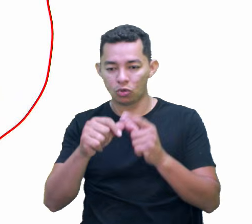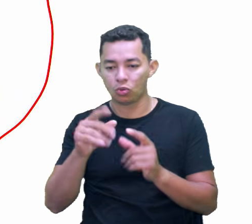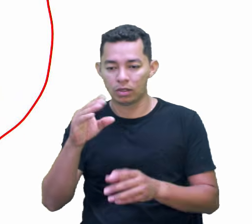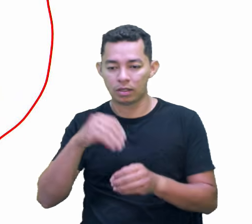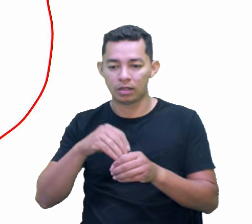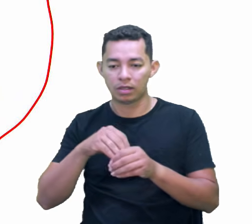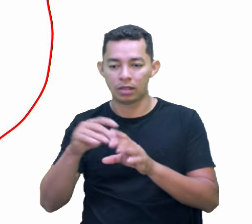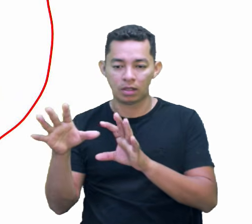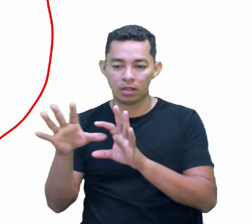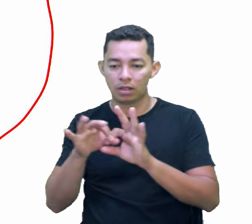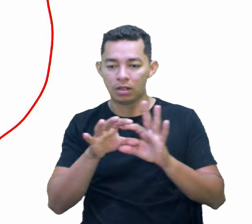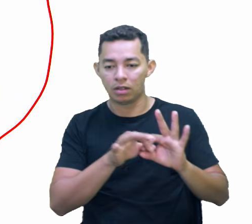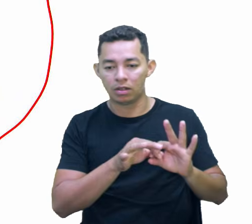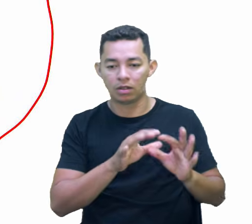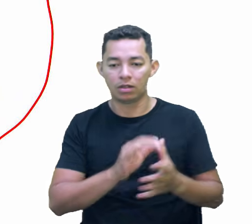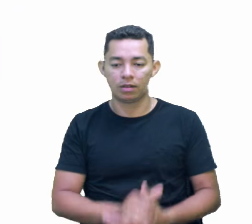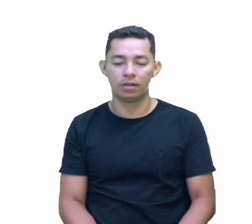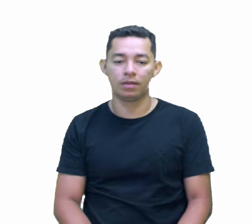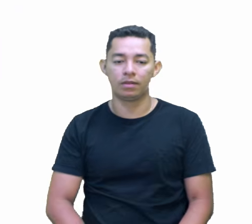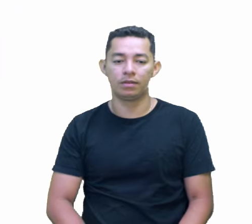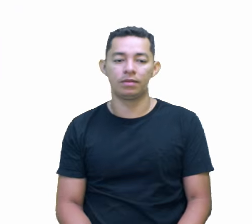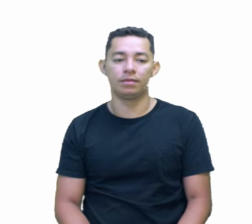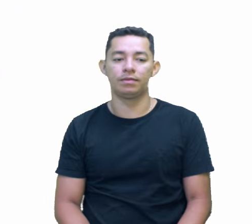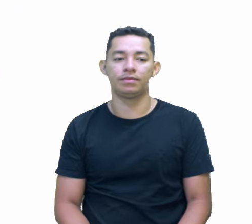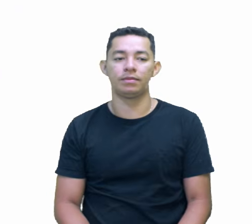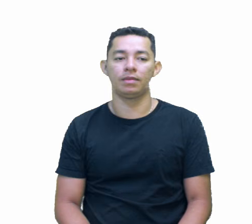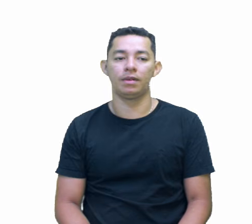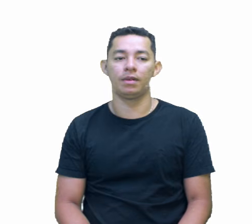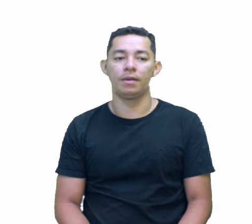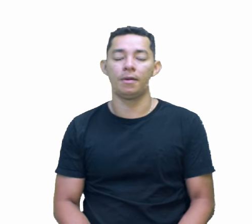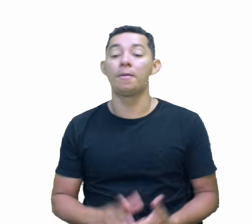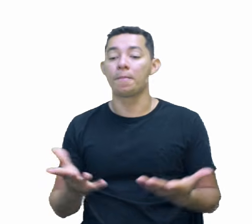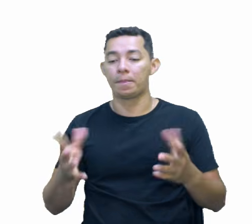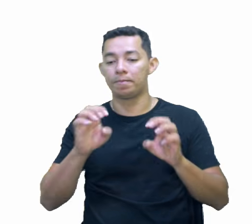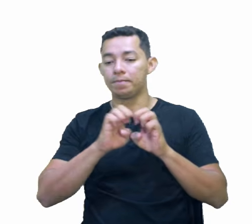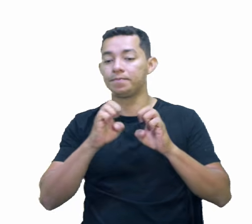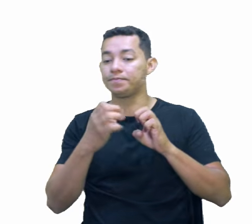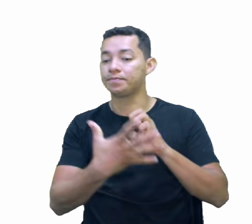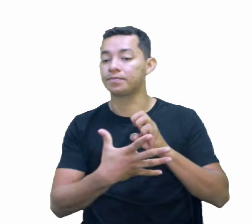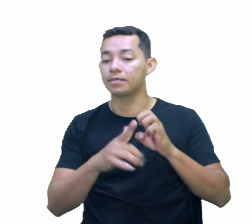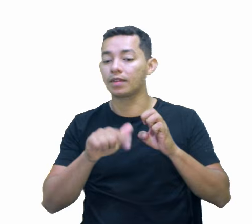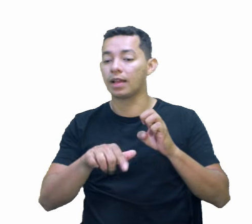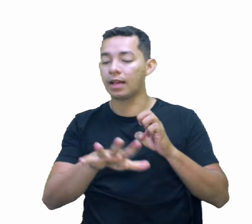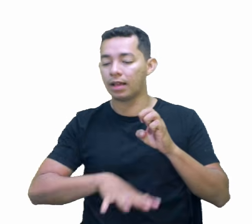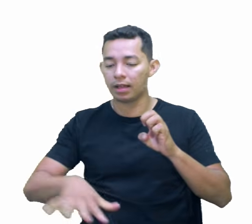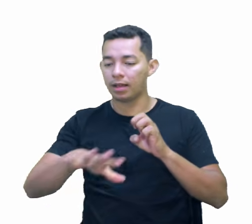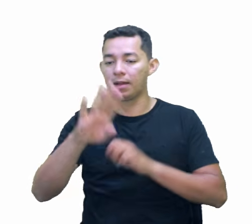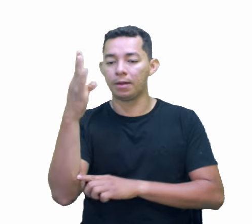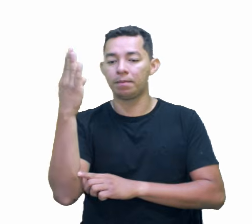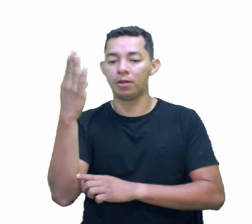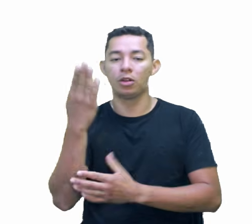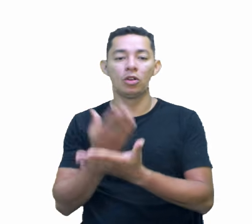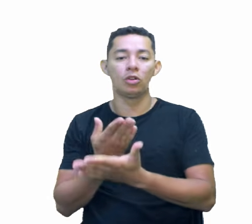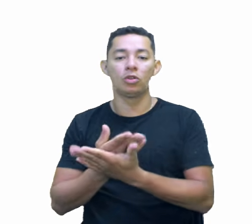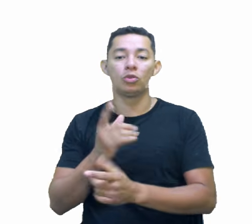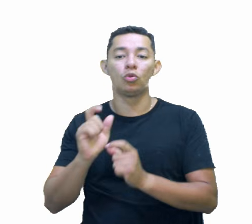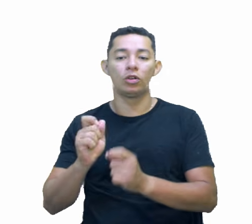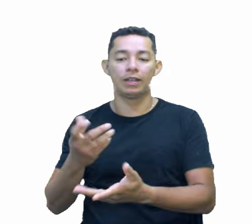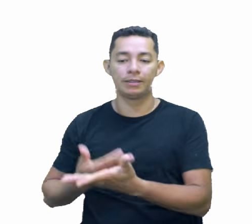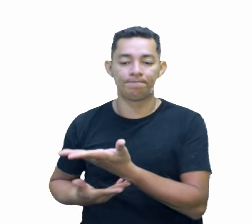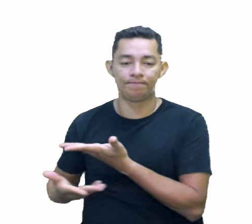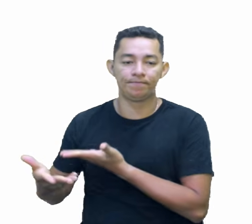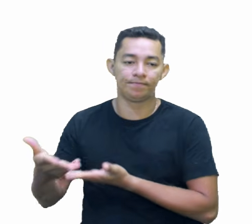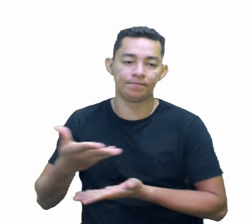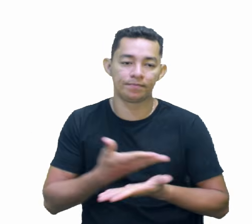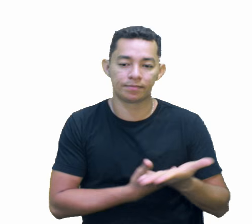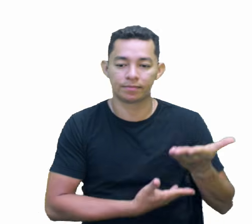contexto ecológico. Então, a ecologia, pessoal, é a parte da biologia que estuda, como eu disse, as